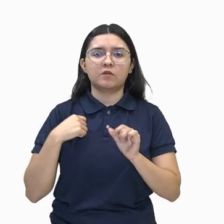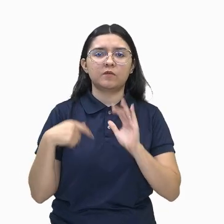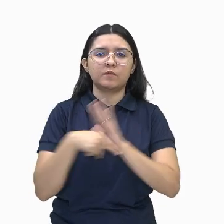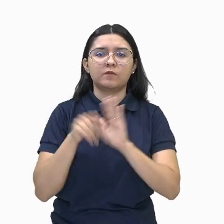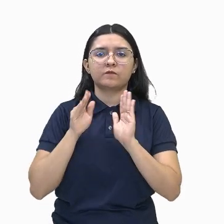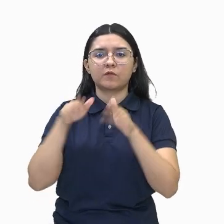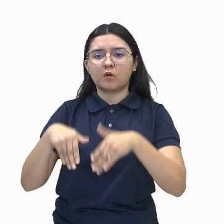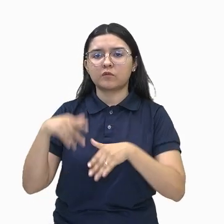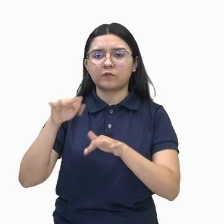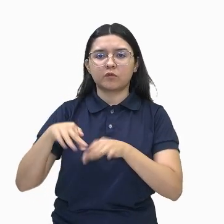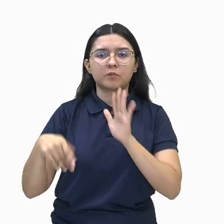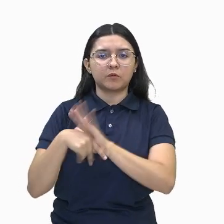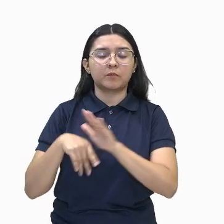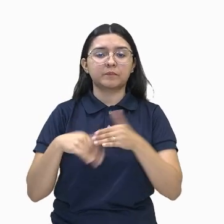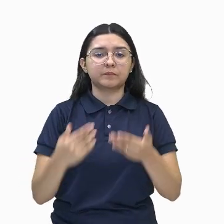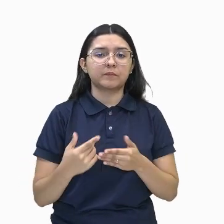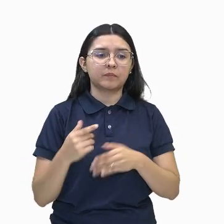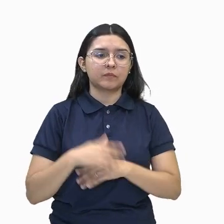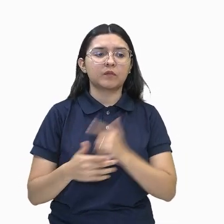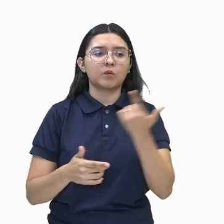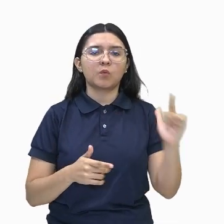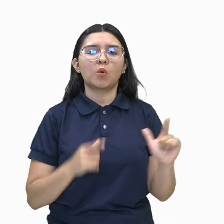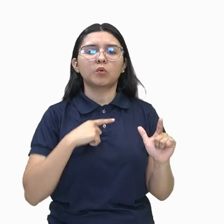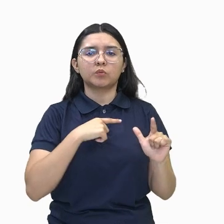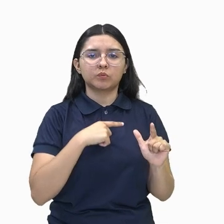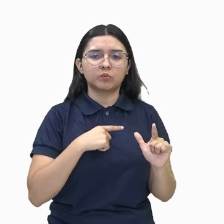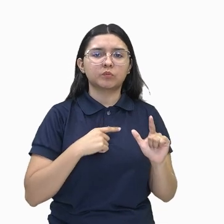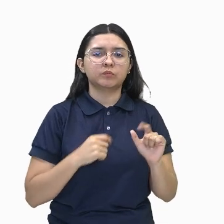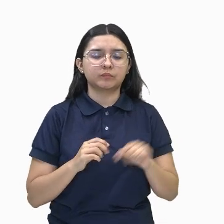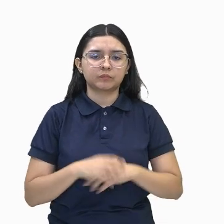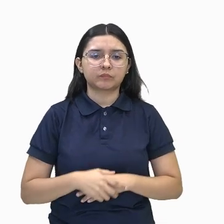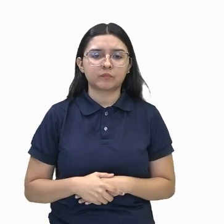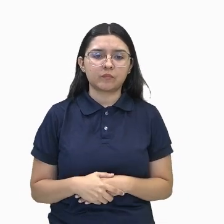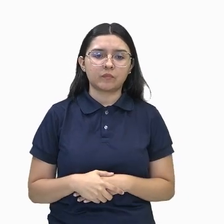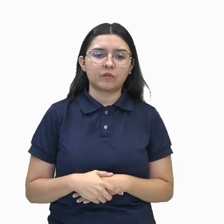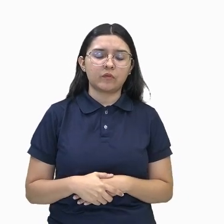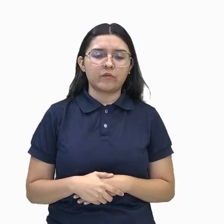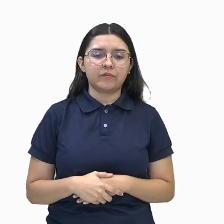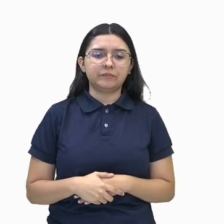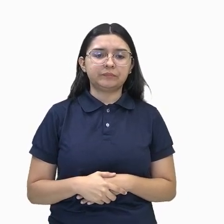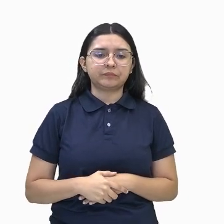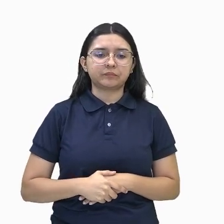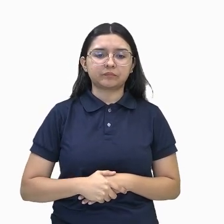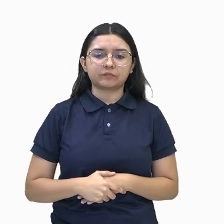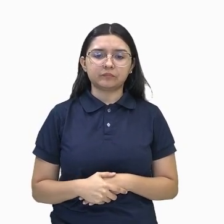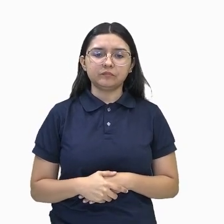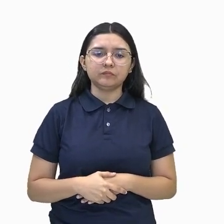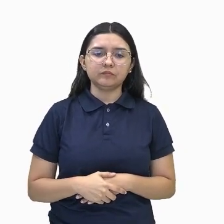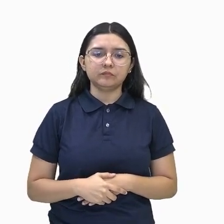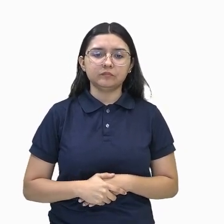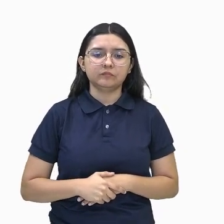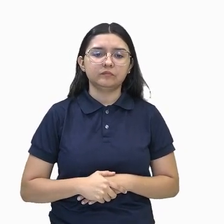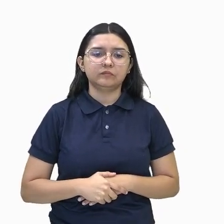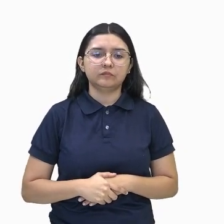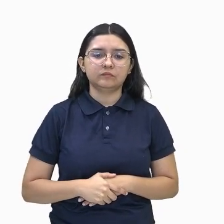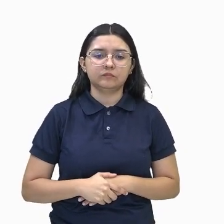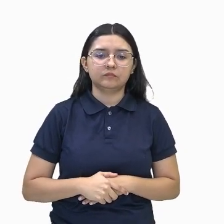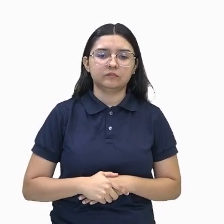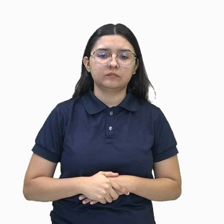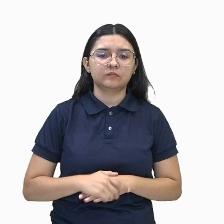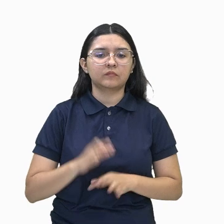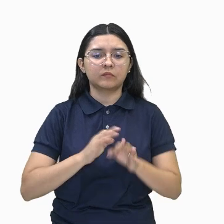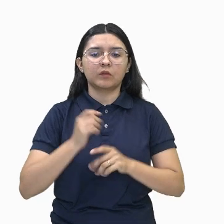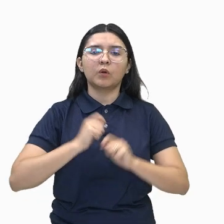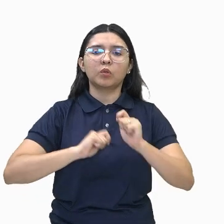feudo. No feudo vizinho, quem mandava era ele. também uma organização econômica, à medida em que a gente